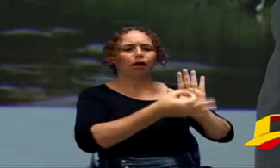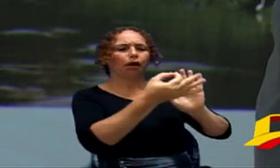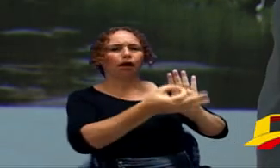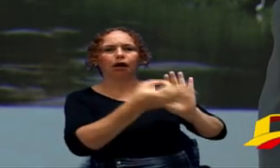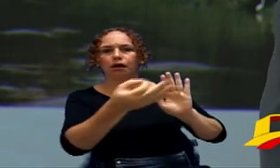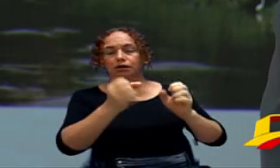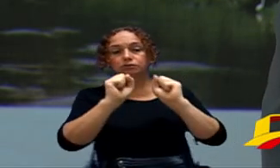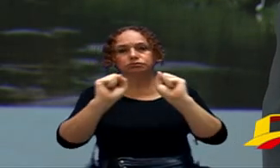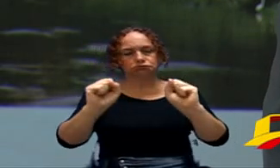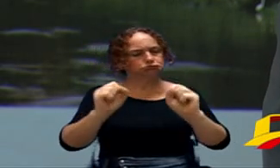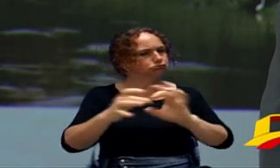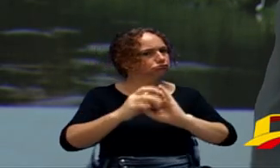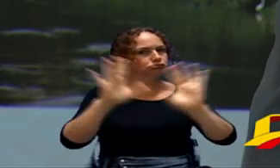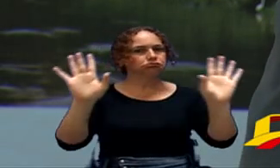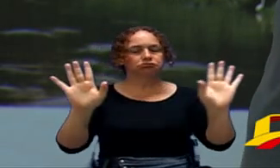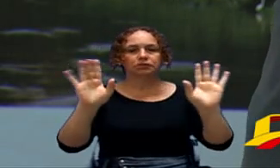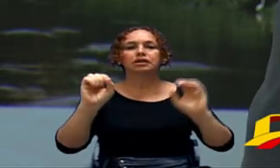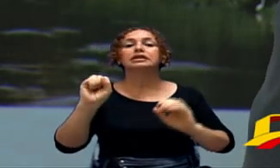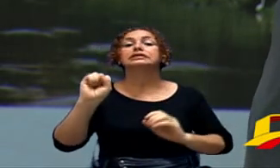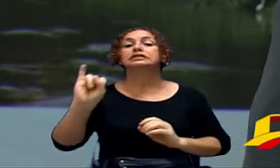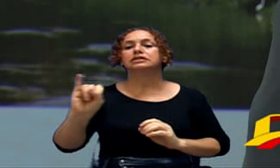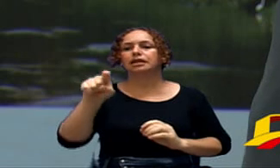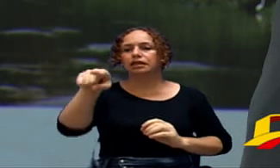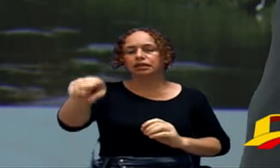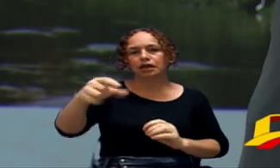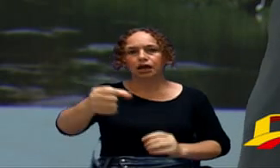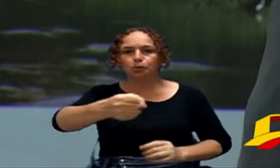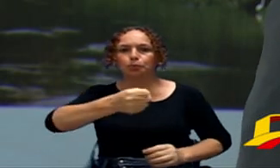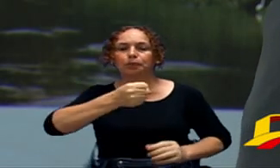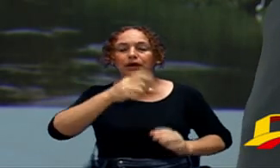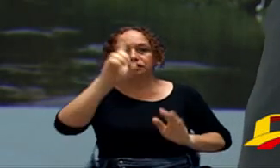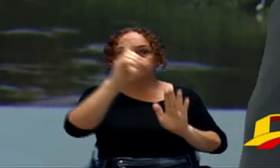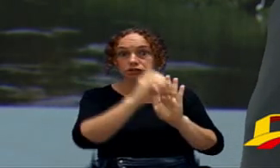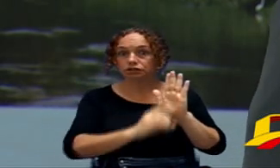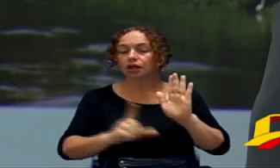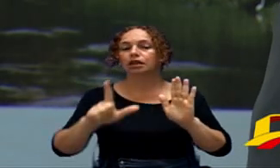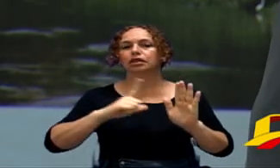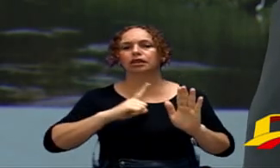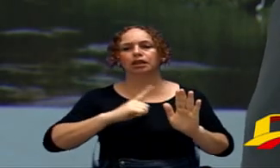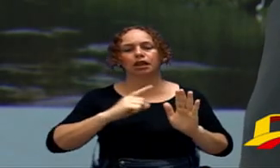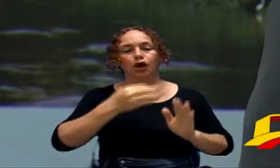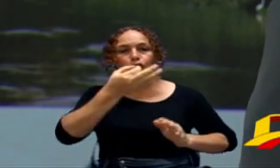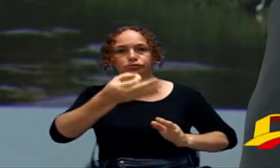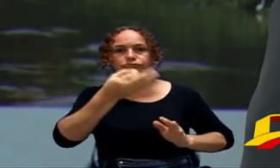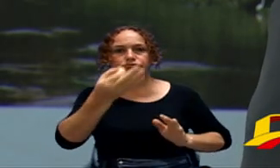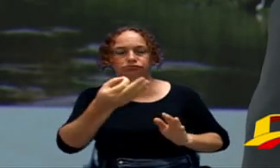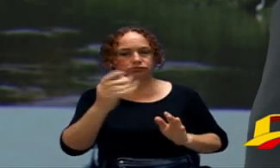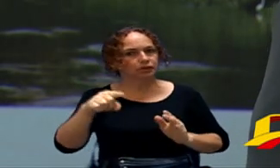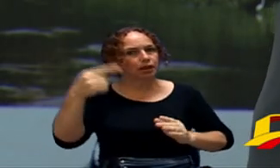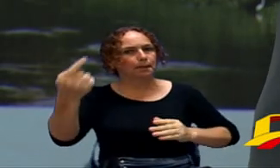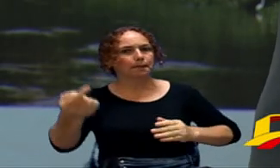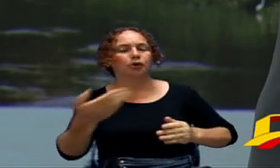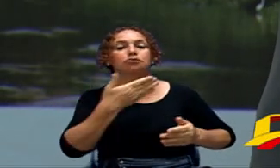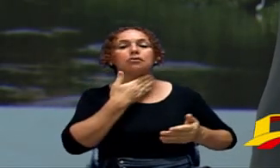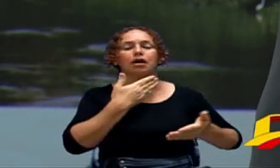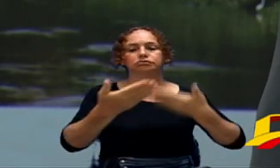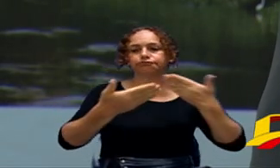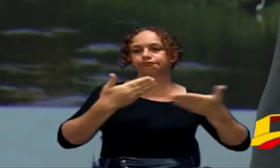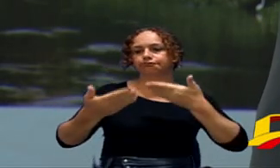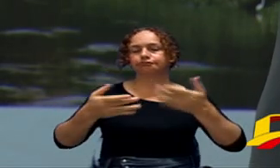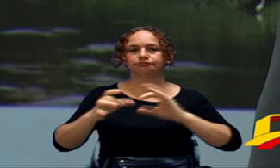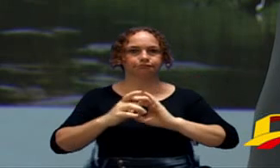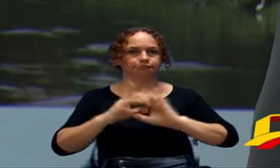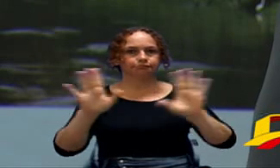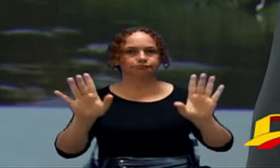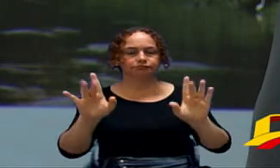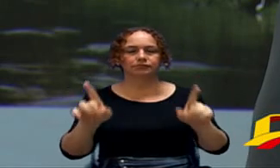trabalhos, vereador Fernando Dini, conceder a palavra, que se dará logo após a fala dos debatedores nesta noite.